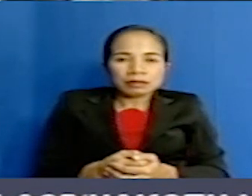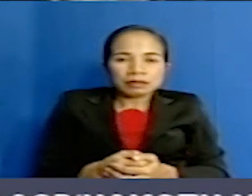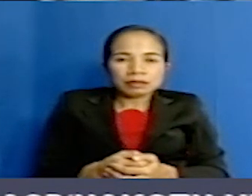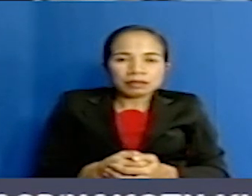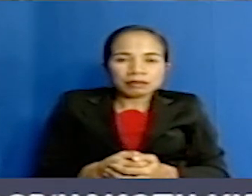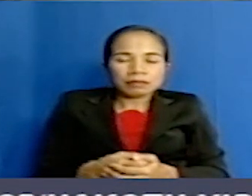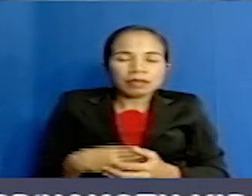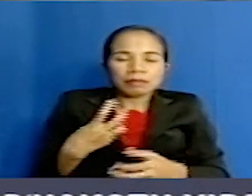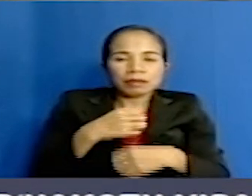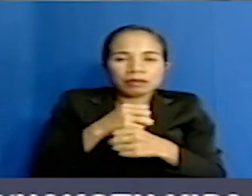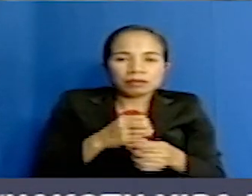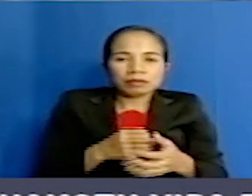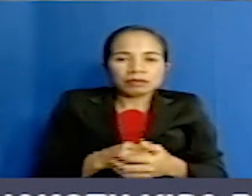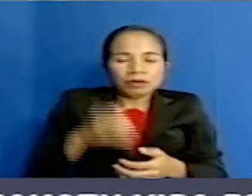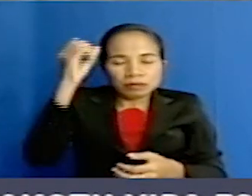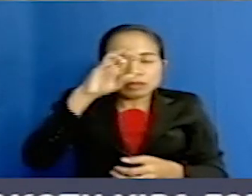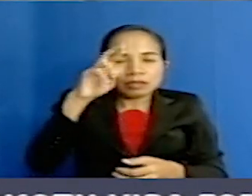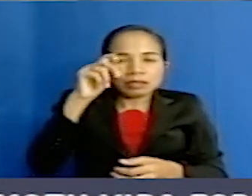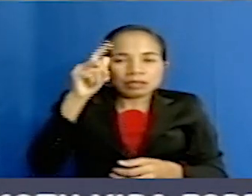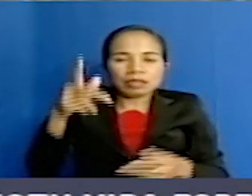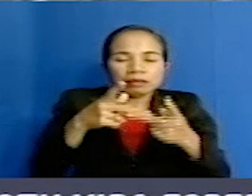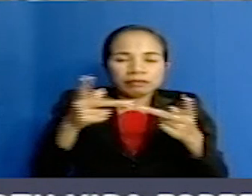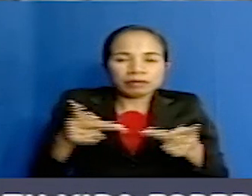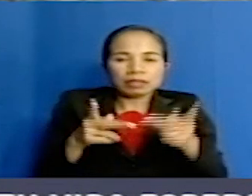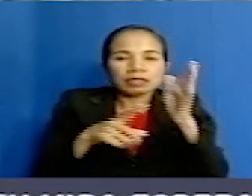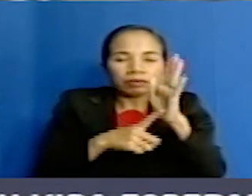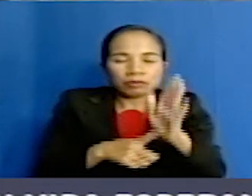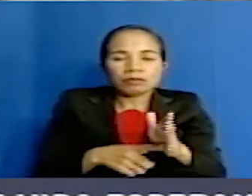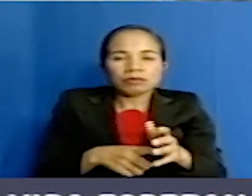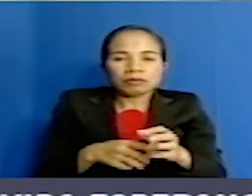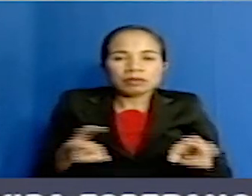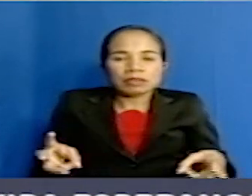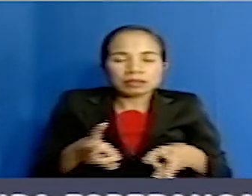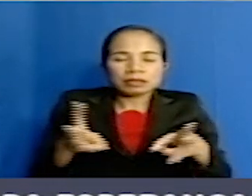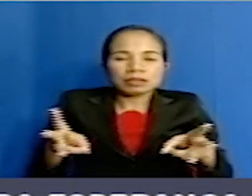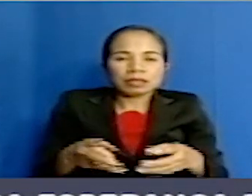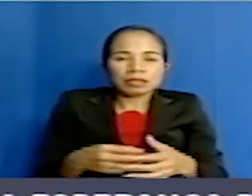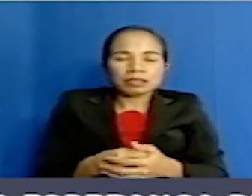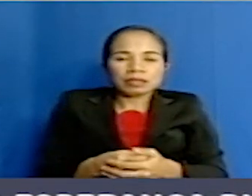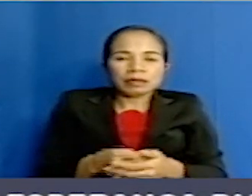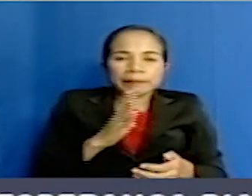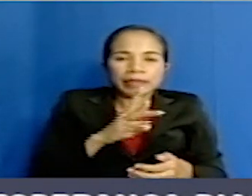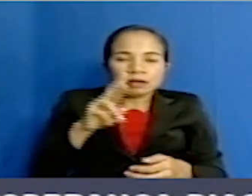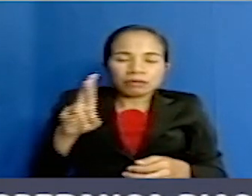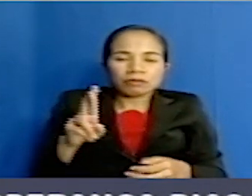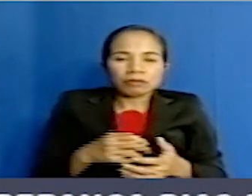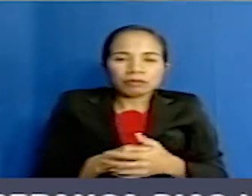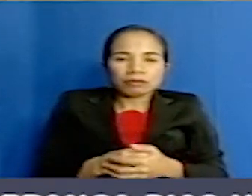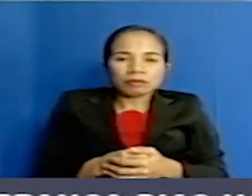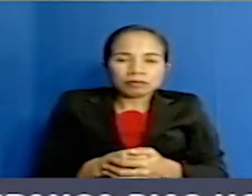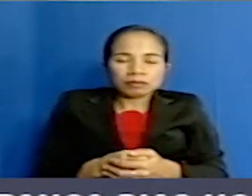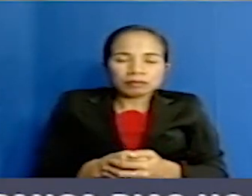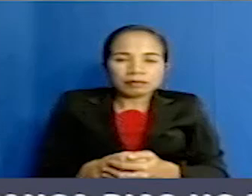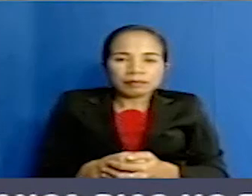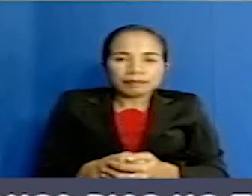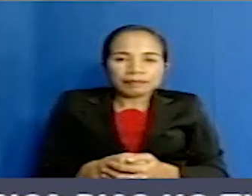ami negosente observação RTTeli ia terreno hatudu estrada no barreira terminal Becora e aldeia Fato Francisco